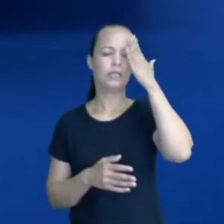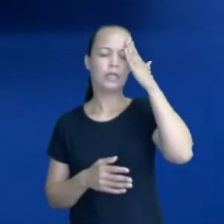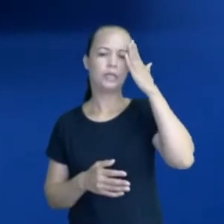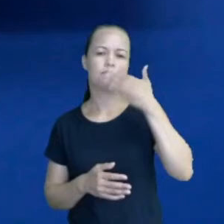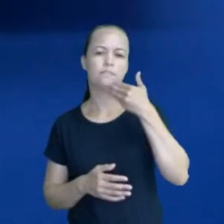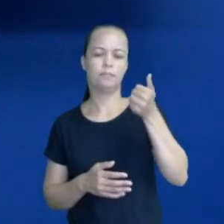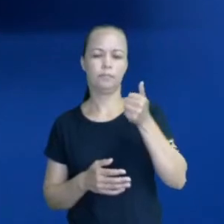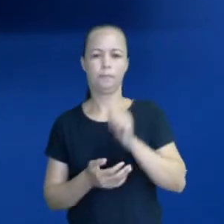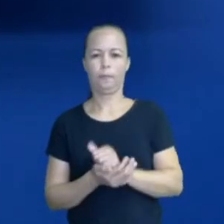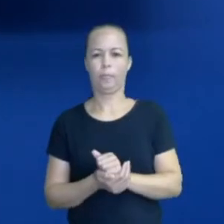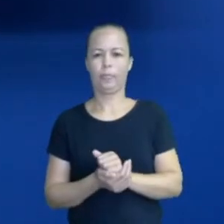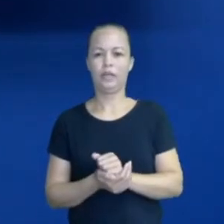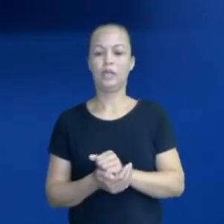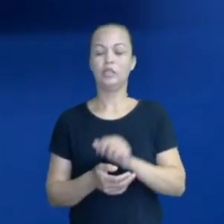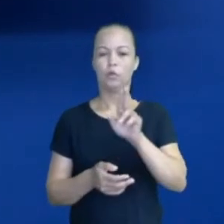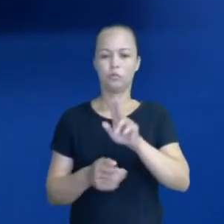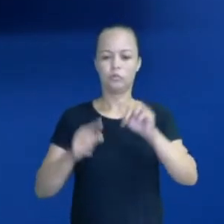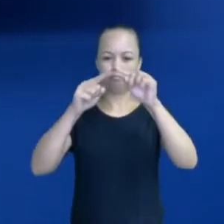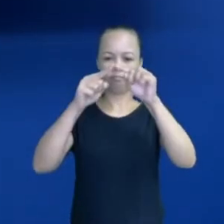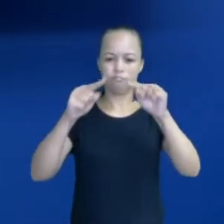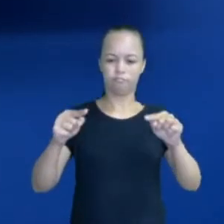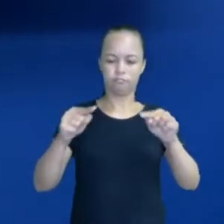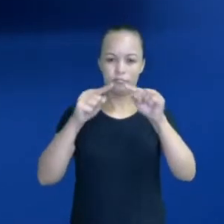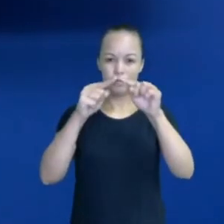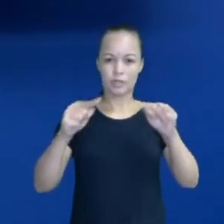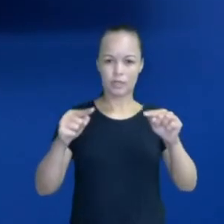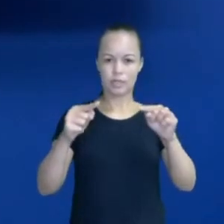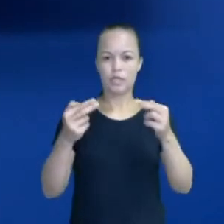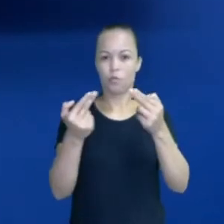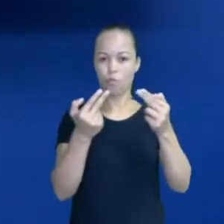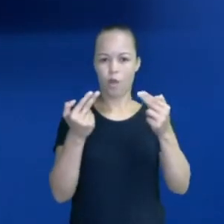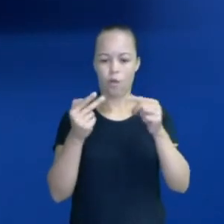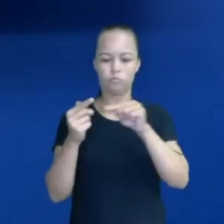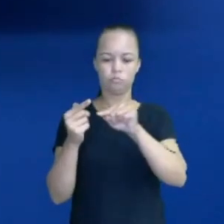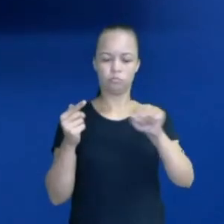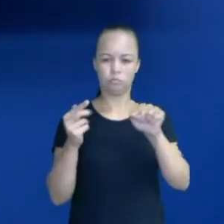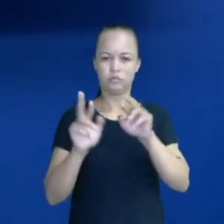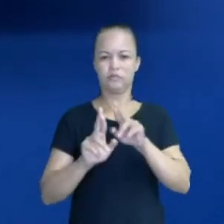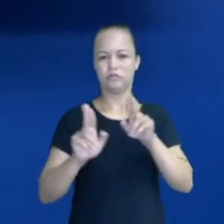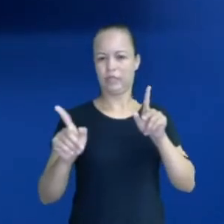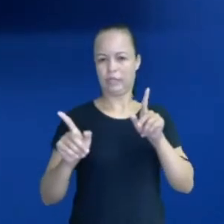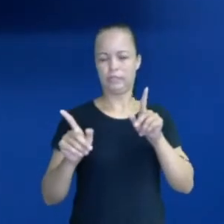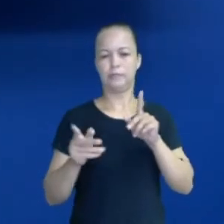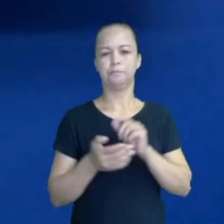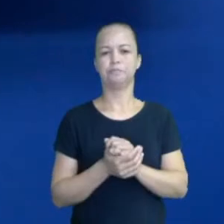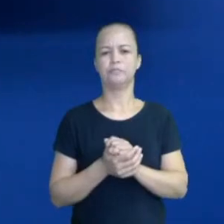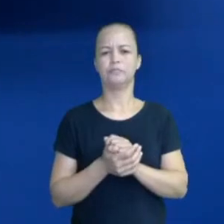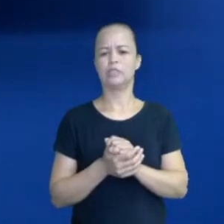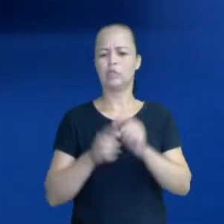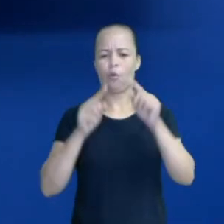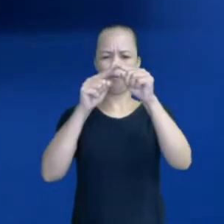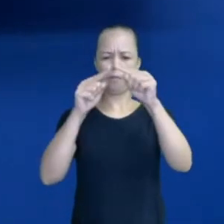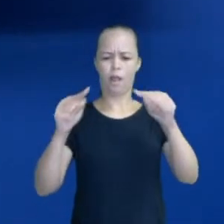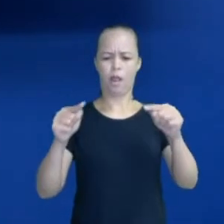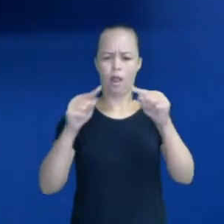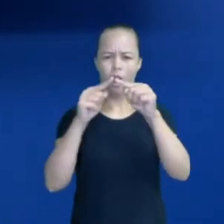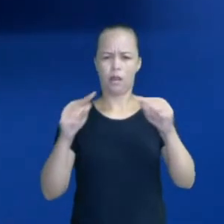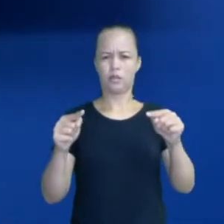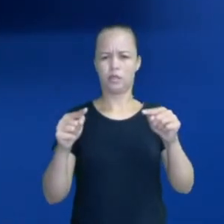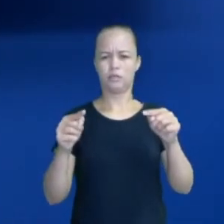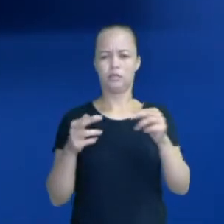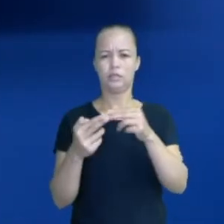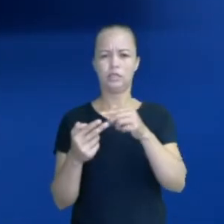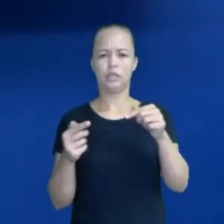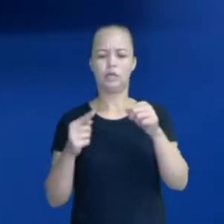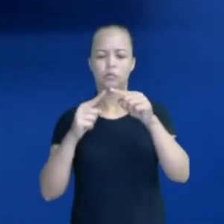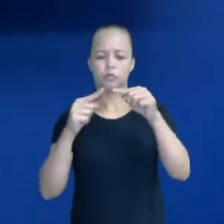de isósceles. Beleza? Não vai ter dificuldade, porque o triângulo só tem 3 lados. Qualquer triângulo só vai ter 3